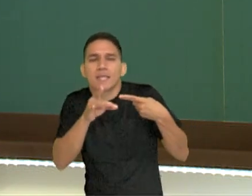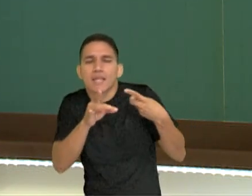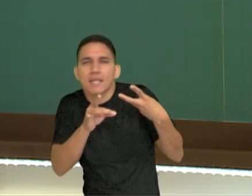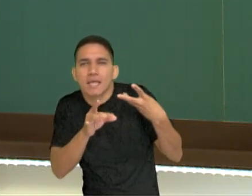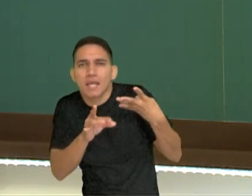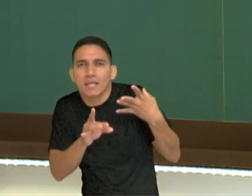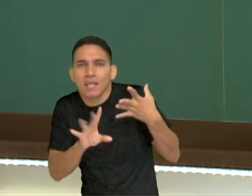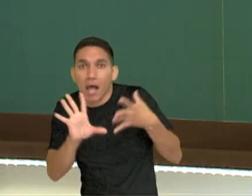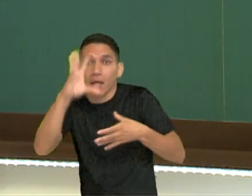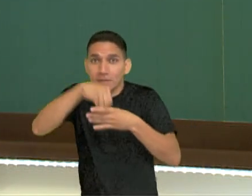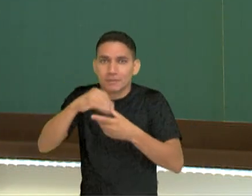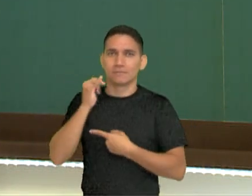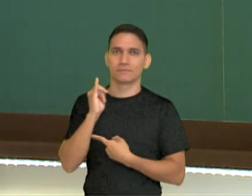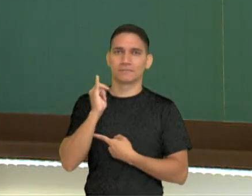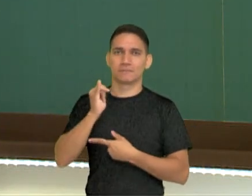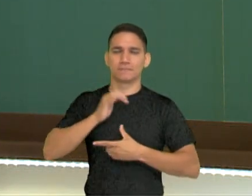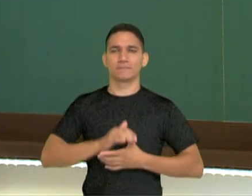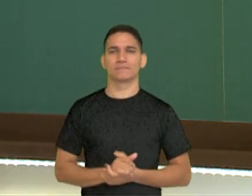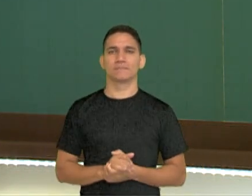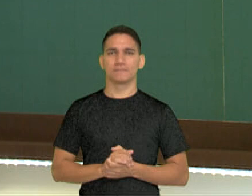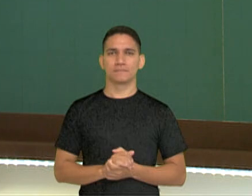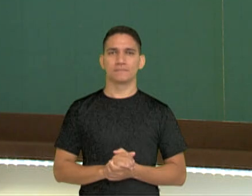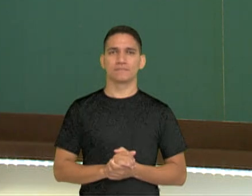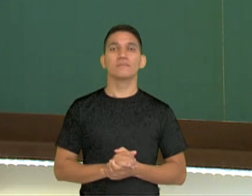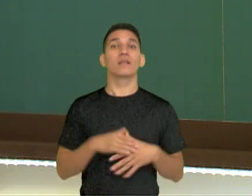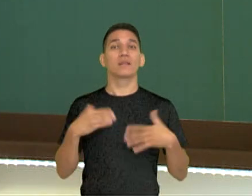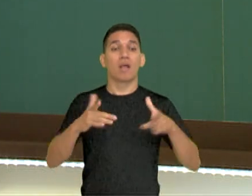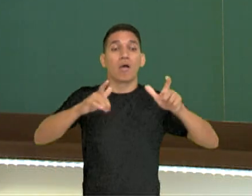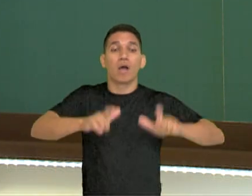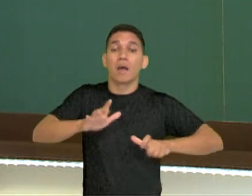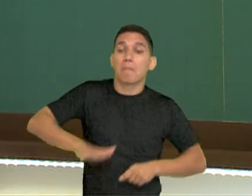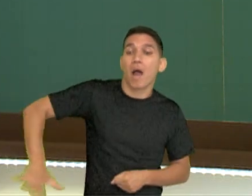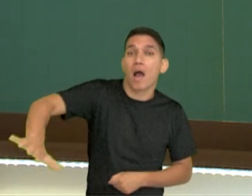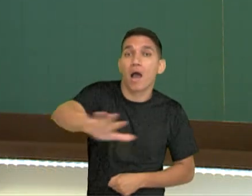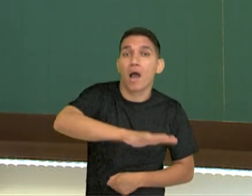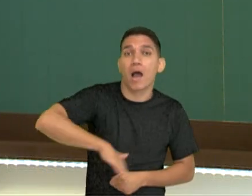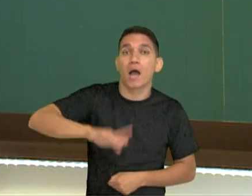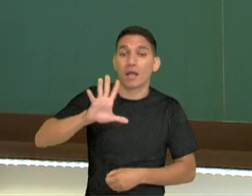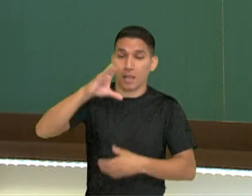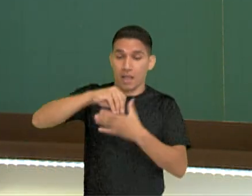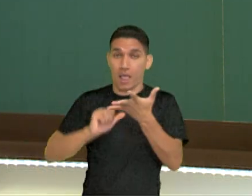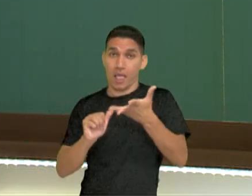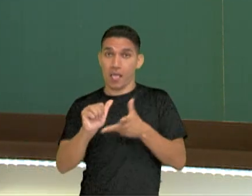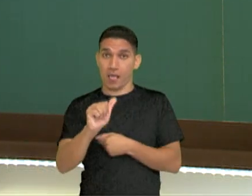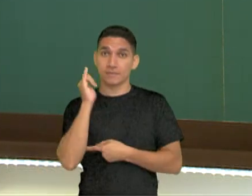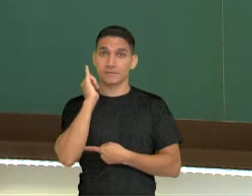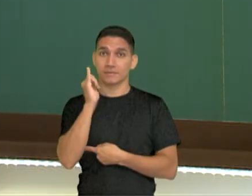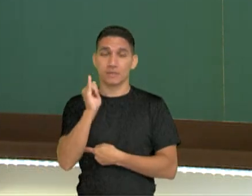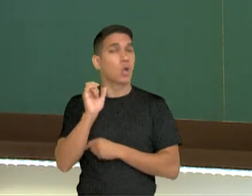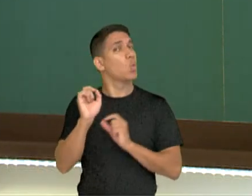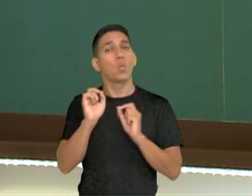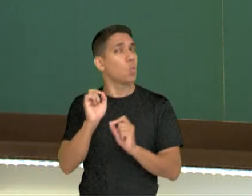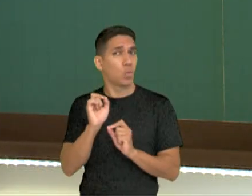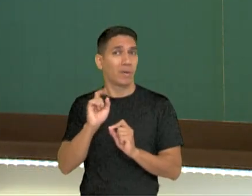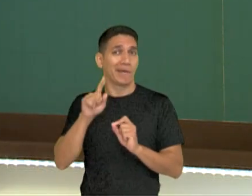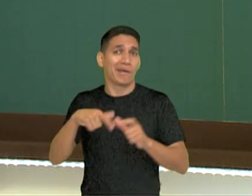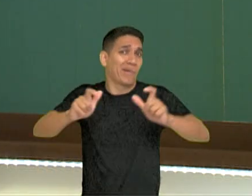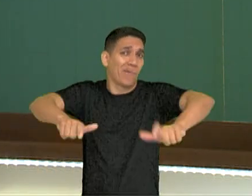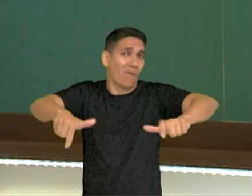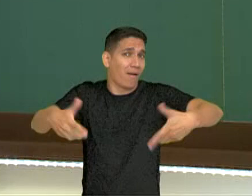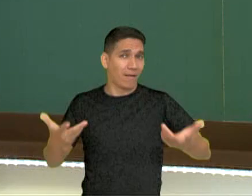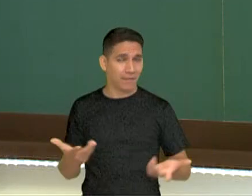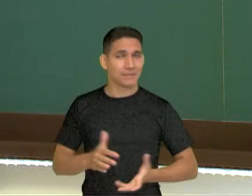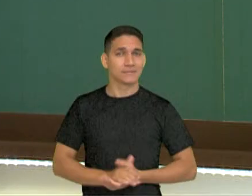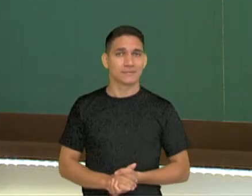fazem parte da narrativa, certo? Então o espaço é um elemento da narrativa que nada mais é do que